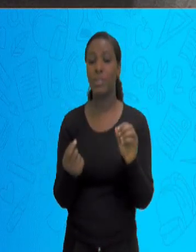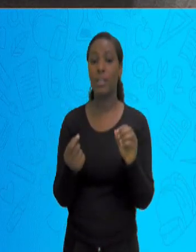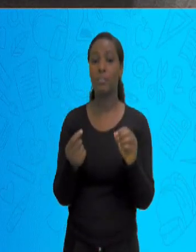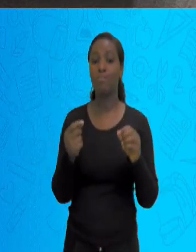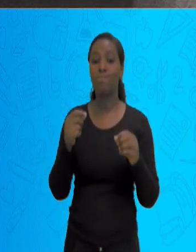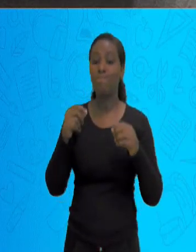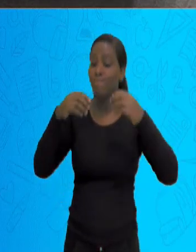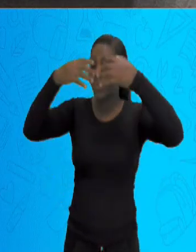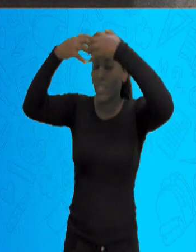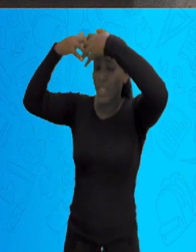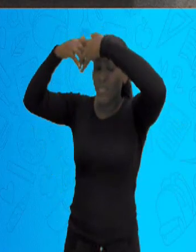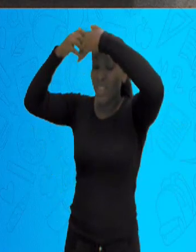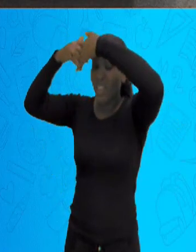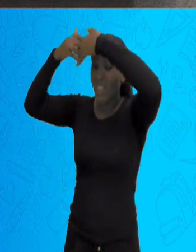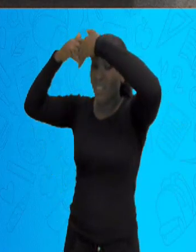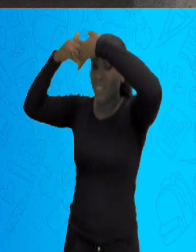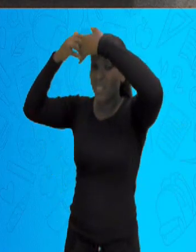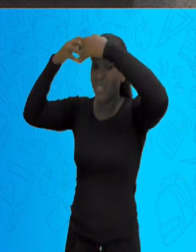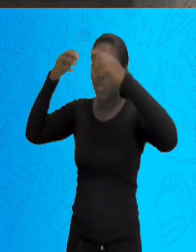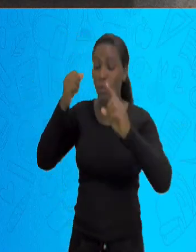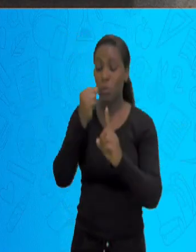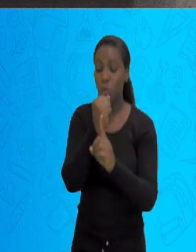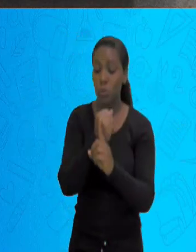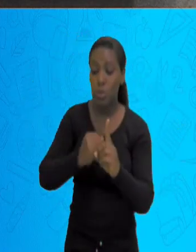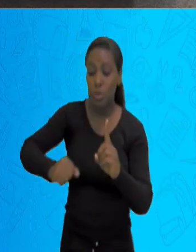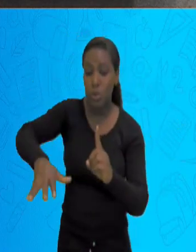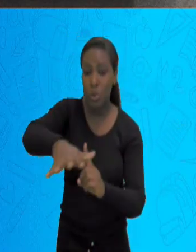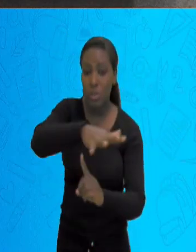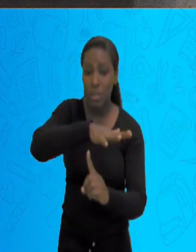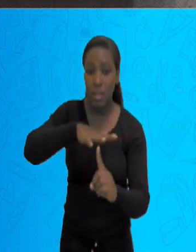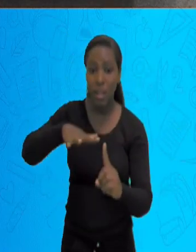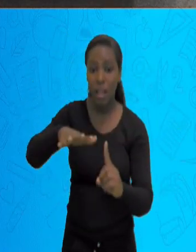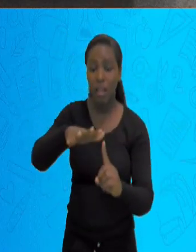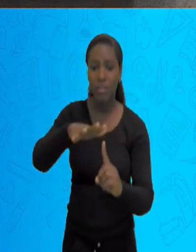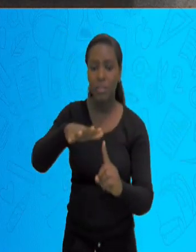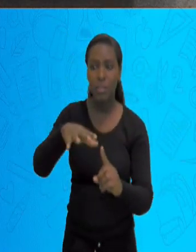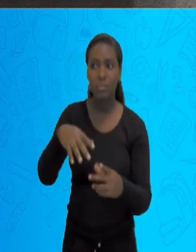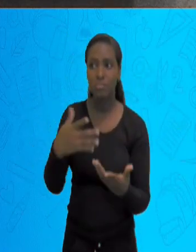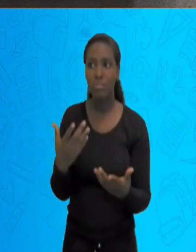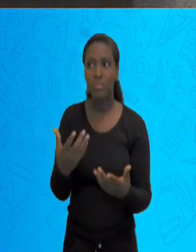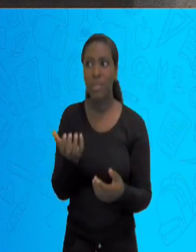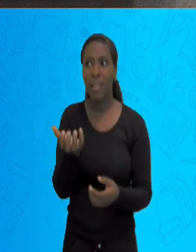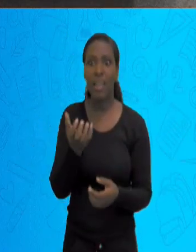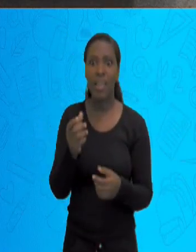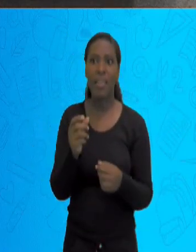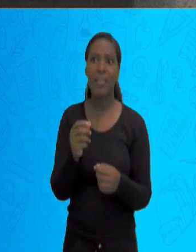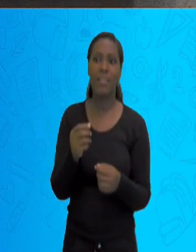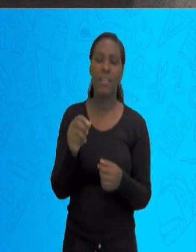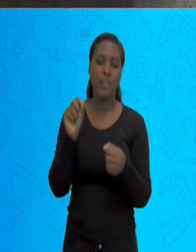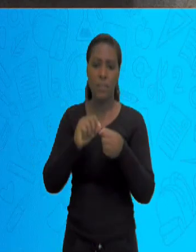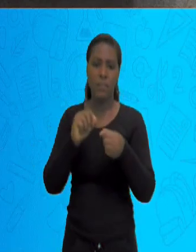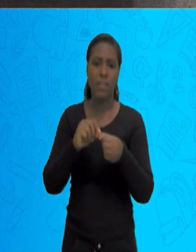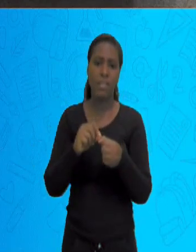de repente, toma por uma decisão que foi um engano.